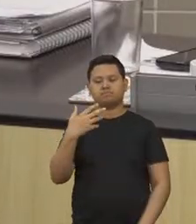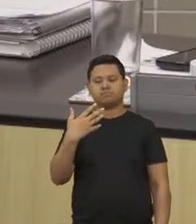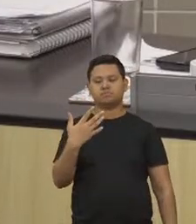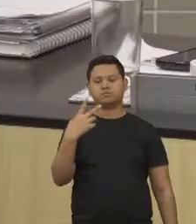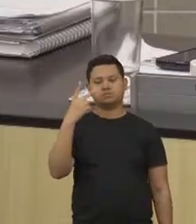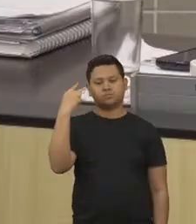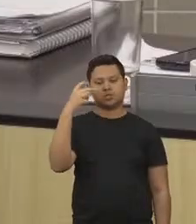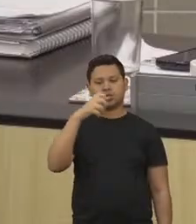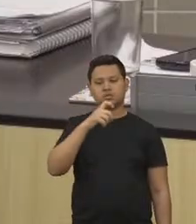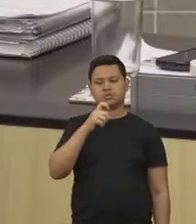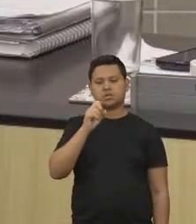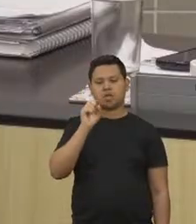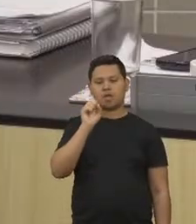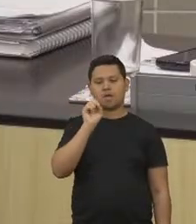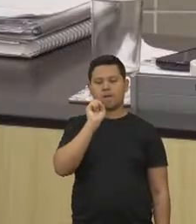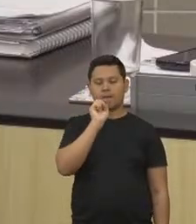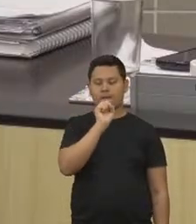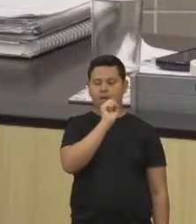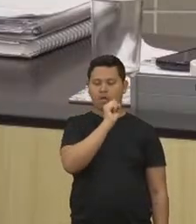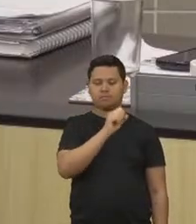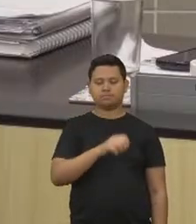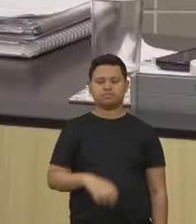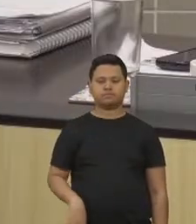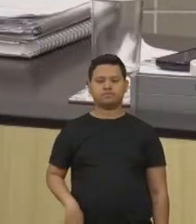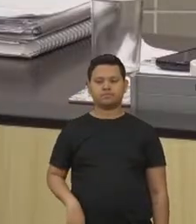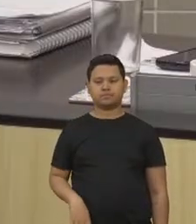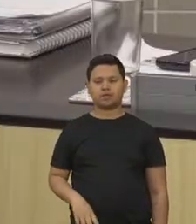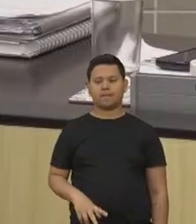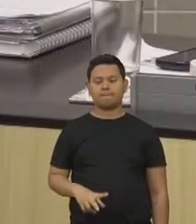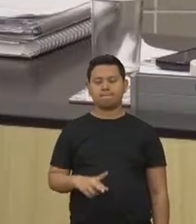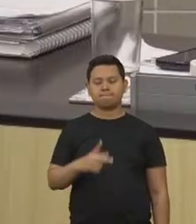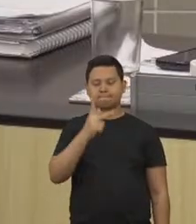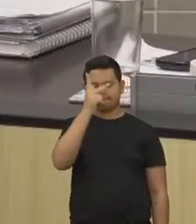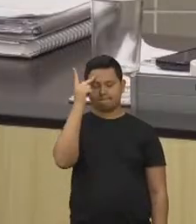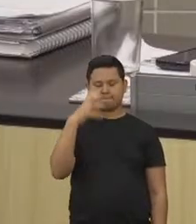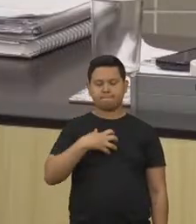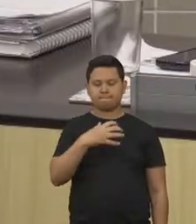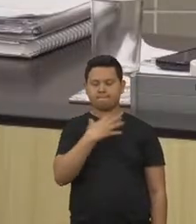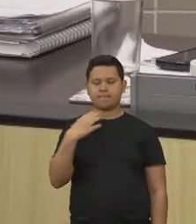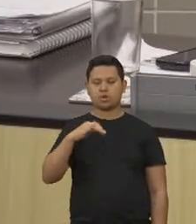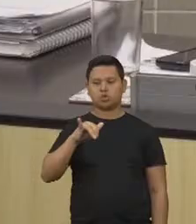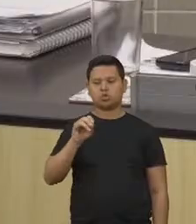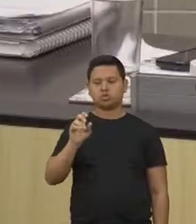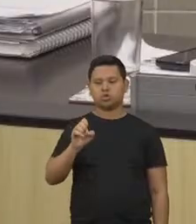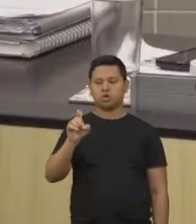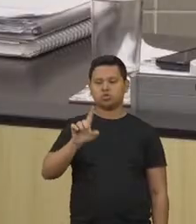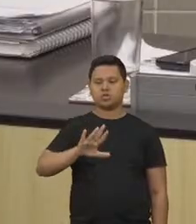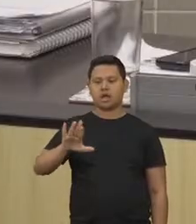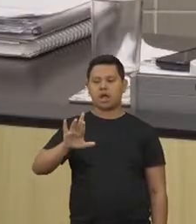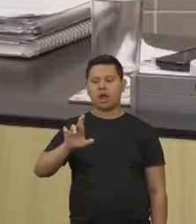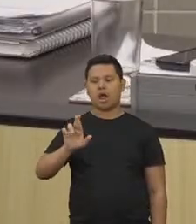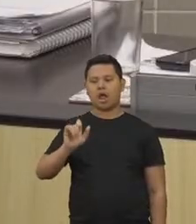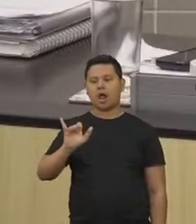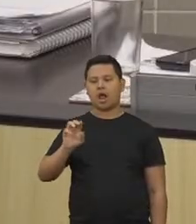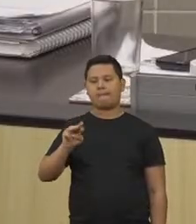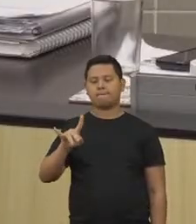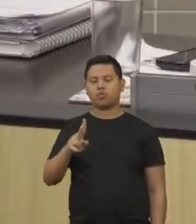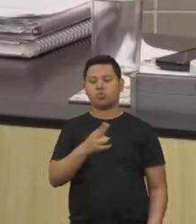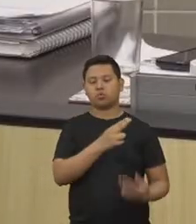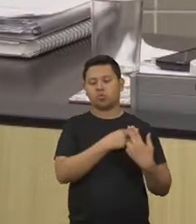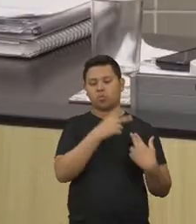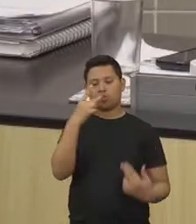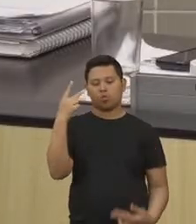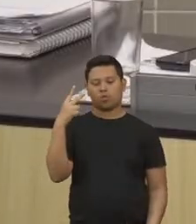Amélia. Voto de pesar pelo falecimento de José Raimundo Pereira. Voto formulado pela vereadora Maria